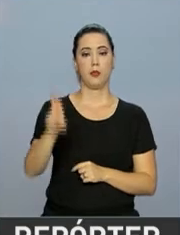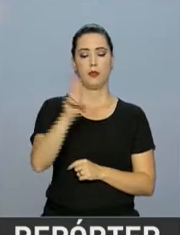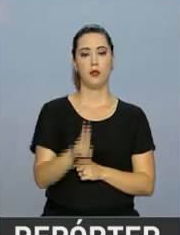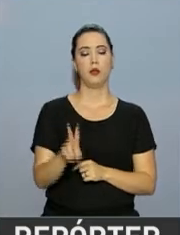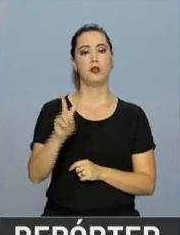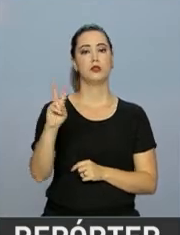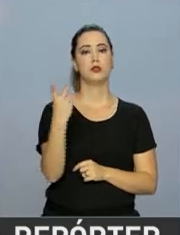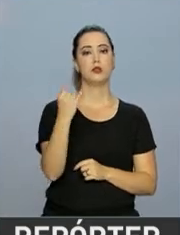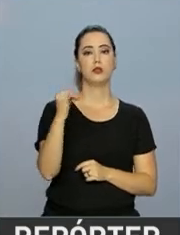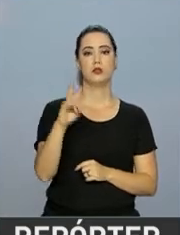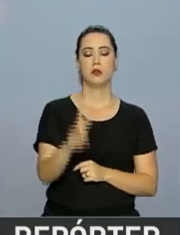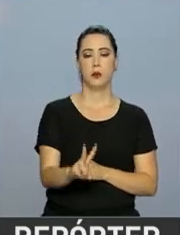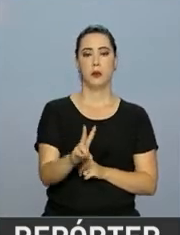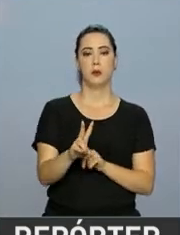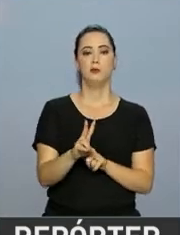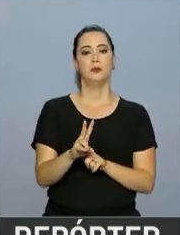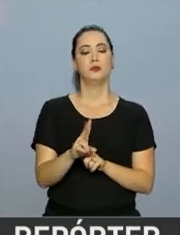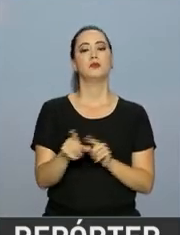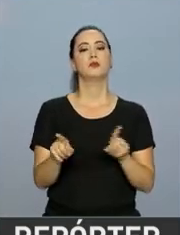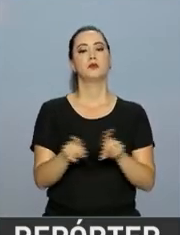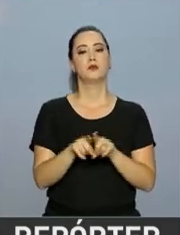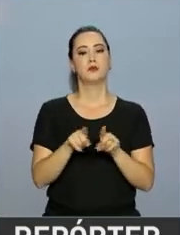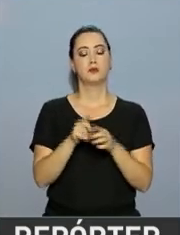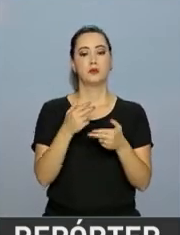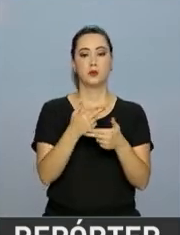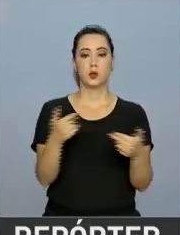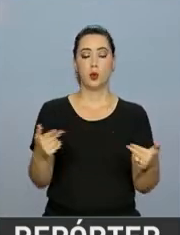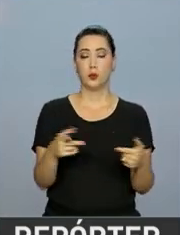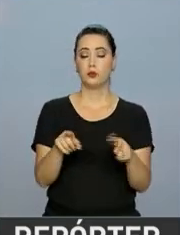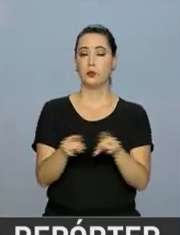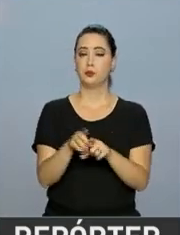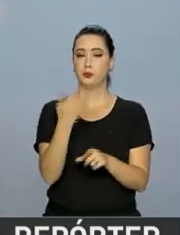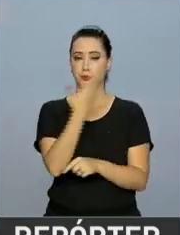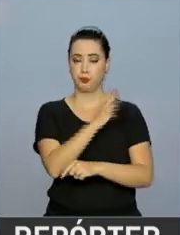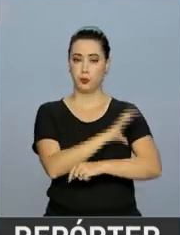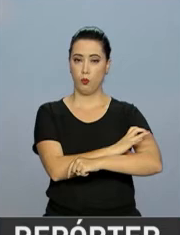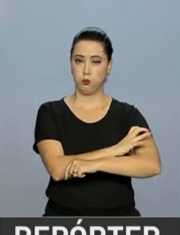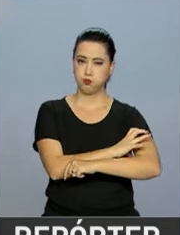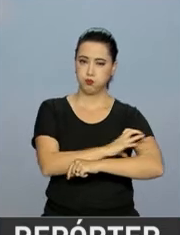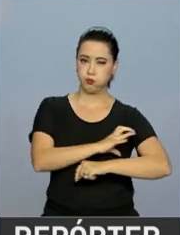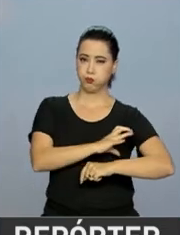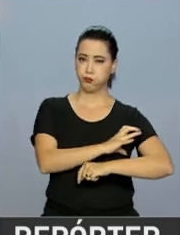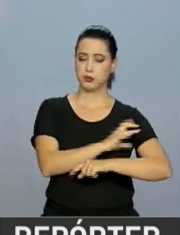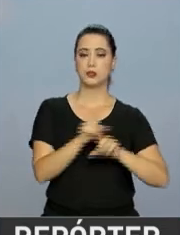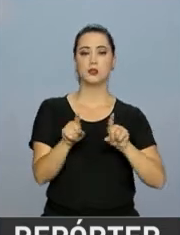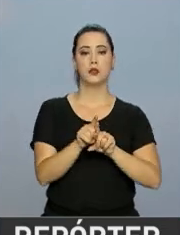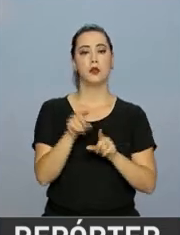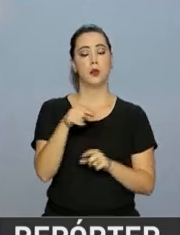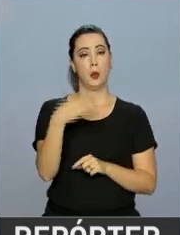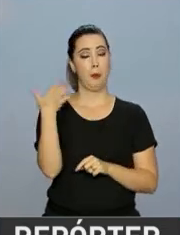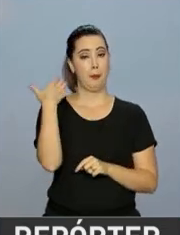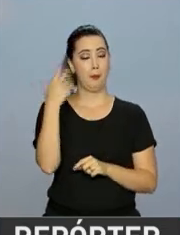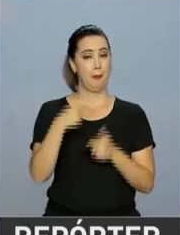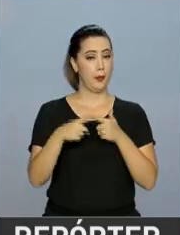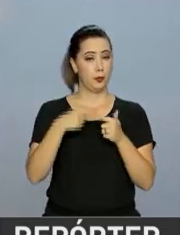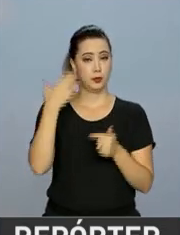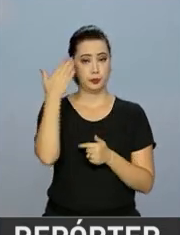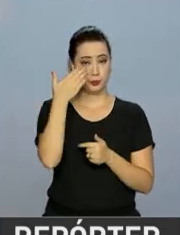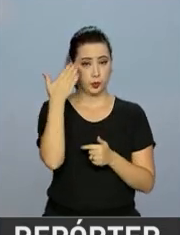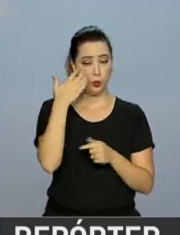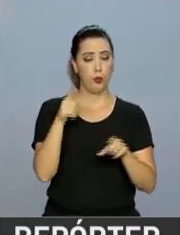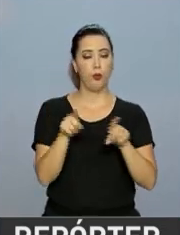do hiv ainda substâncias indicadas para pressão alta rino conjuntivite alérgica